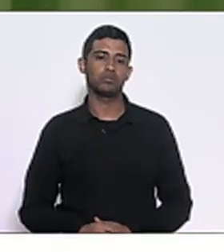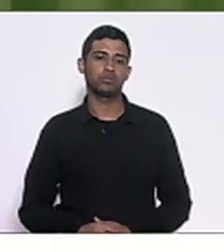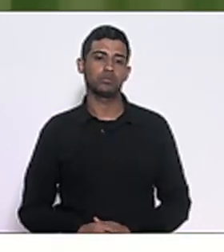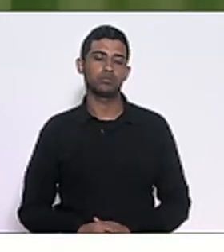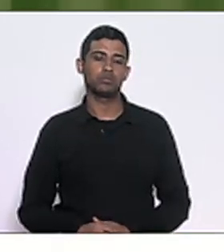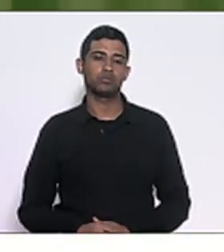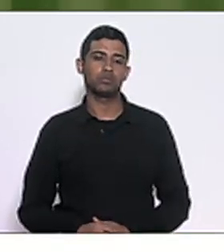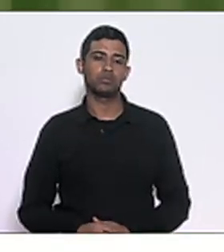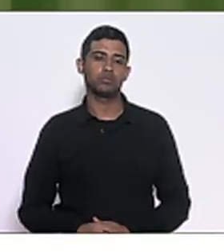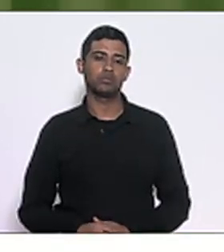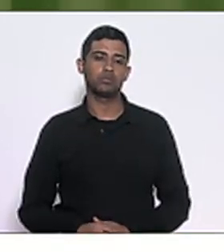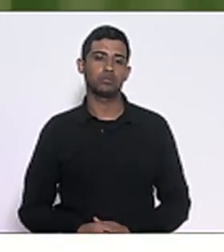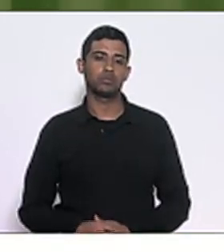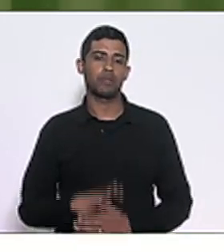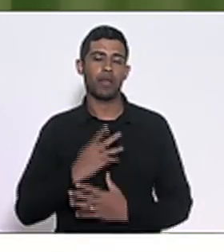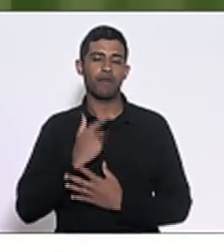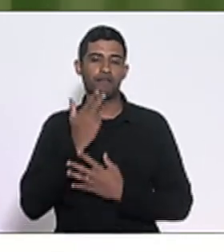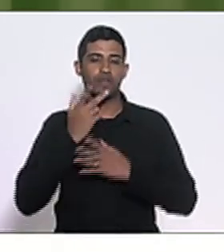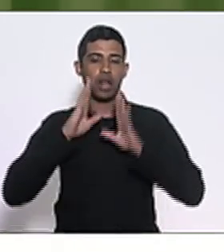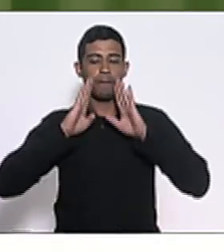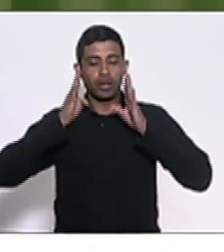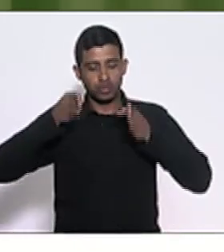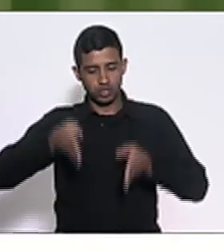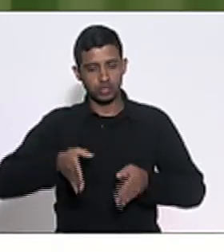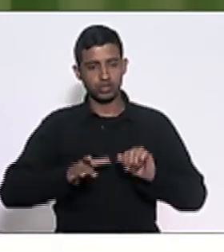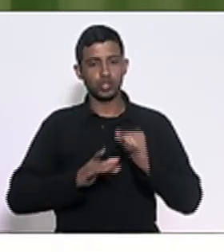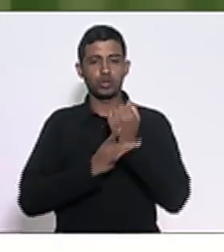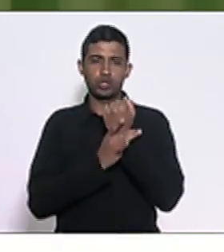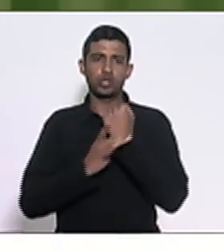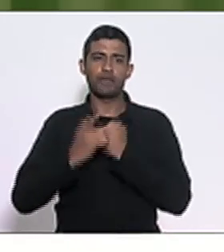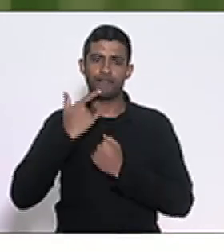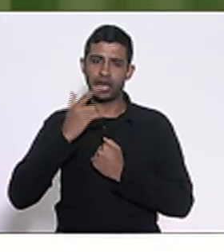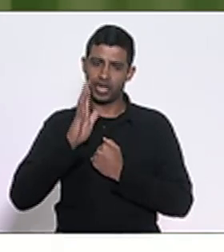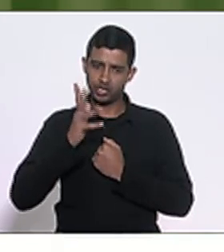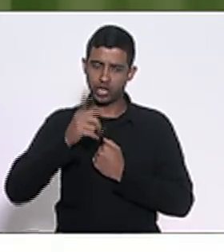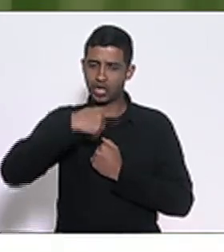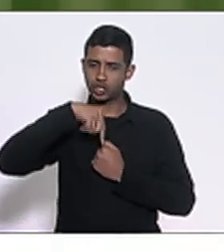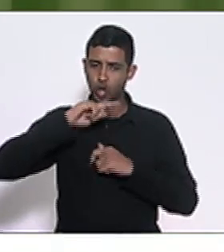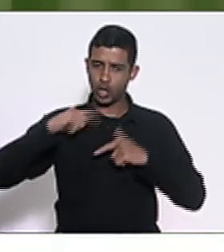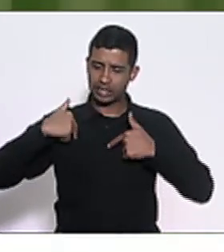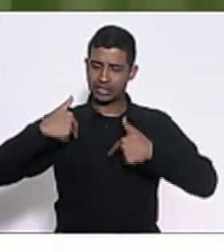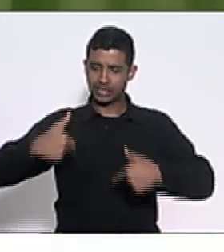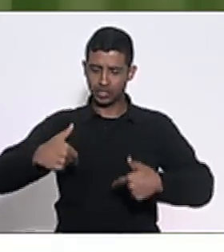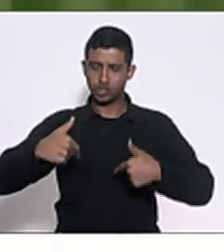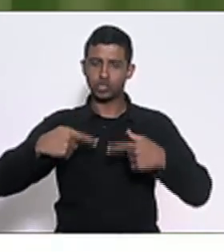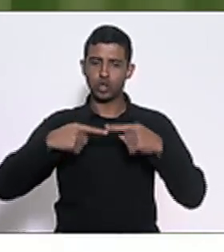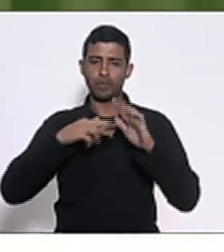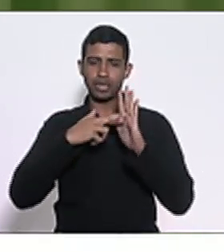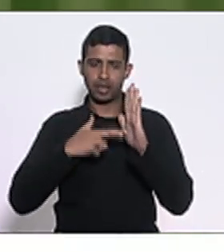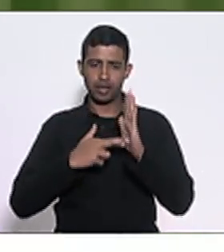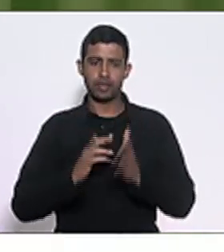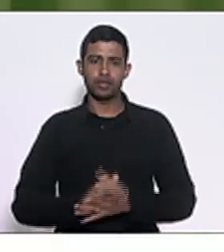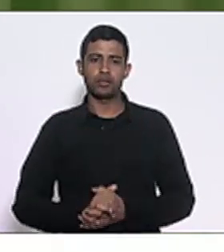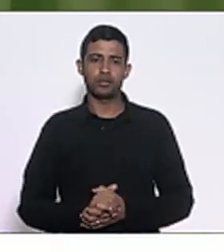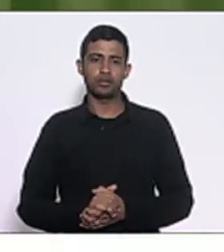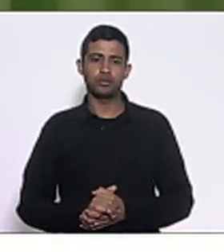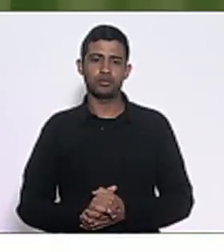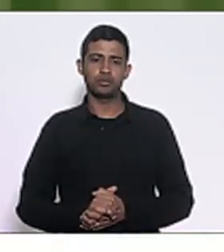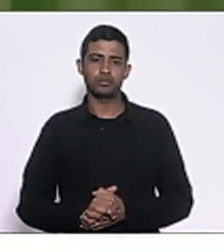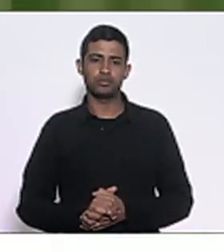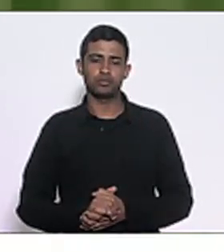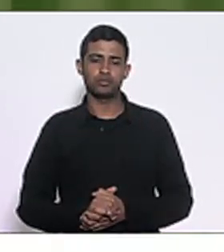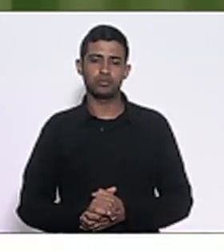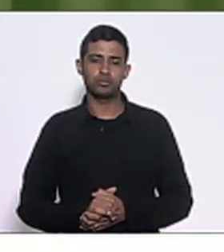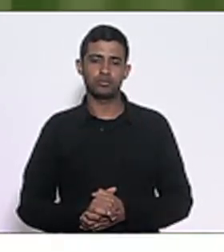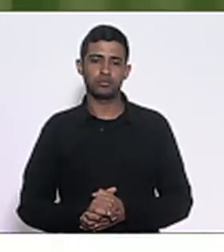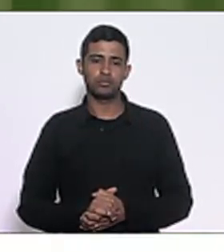Bom, com relação à padronização e centralização, já disse, a gente está agindo nesse sentido ainda muito no arcabouço normativo, né, que nós entendemos assim, o